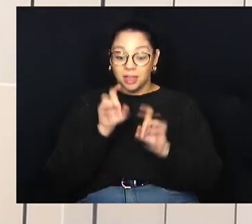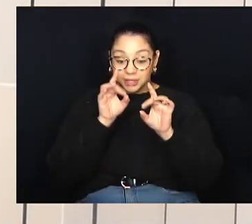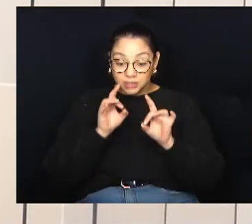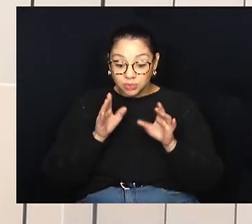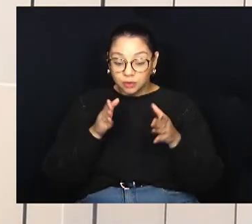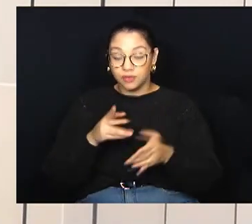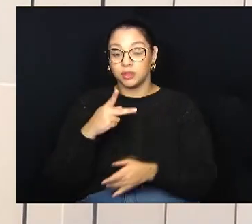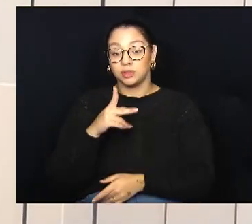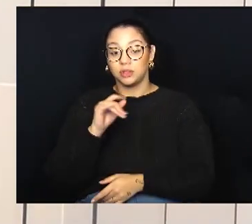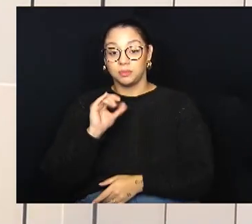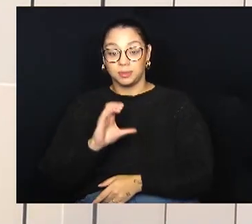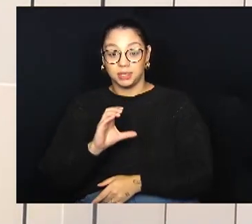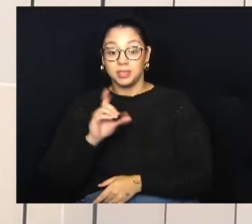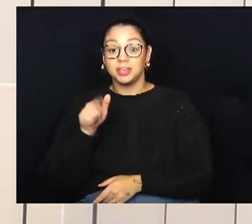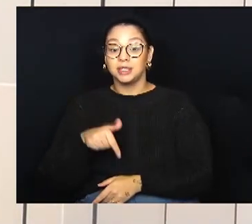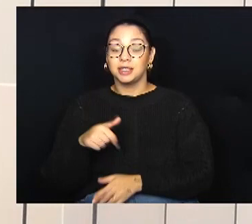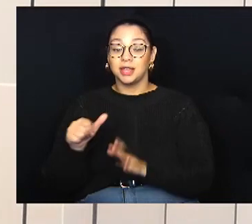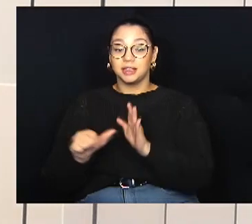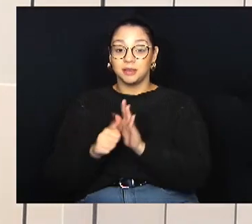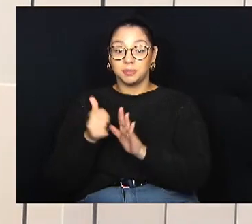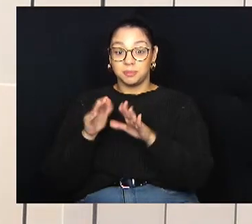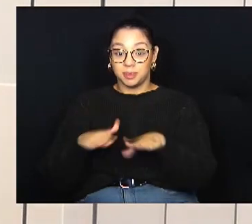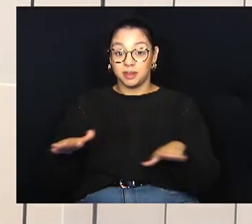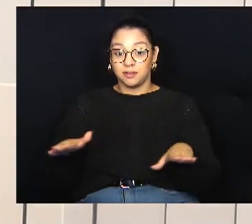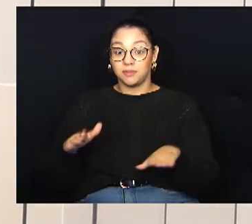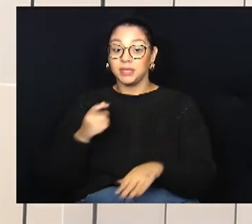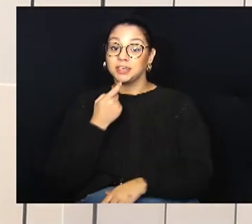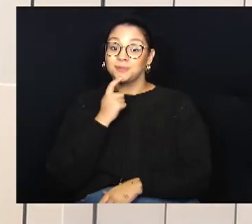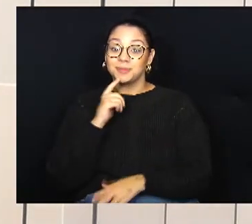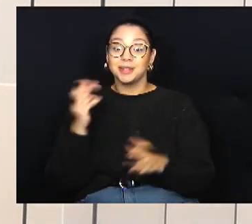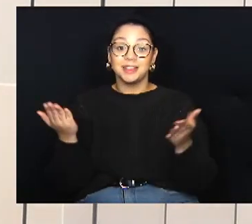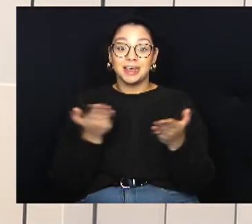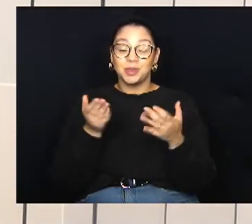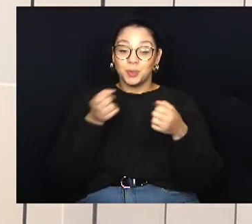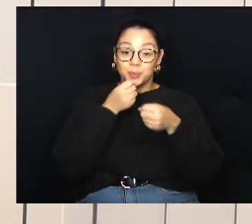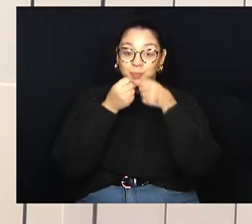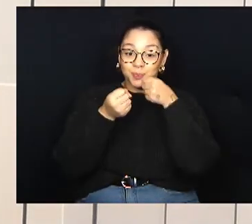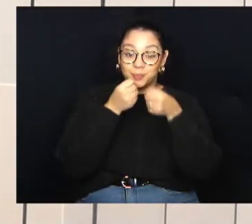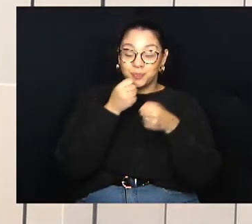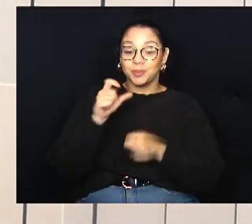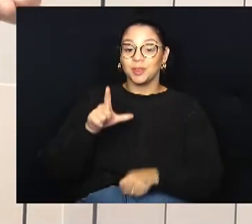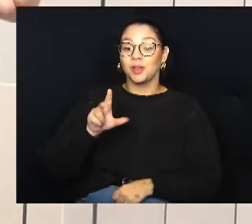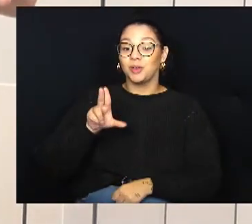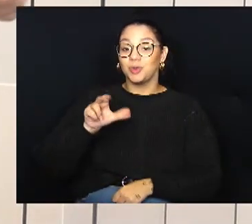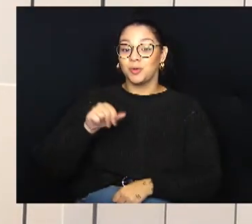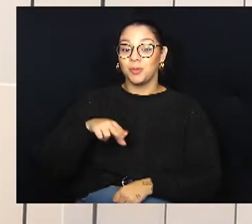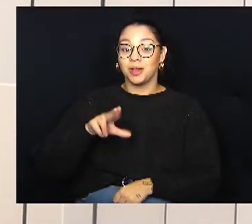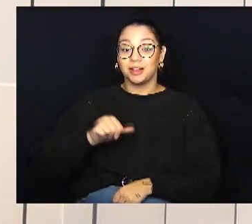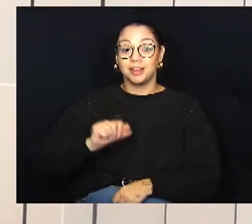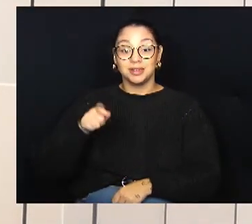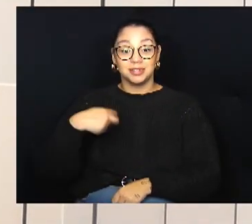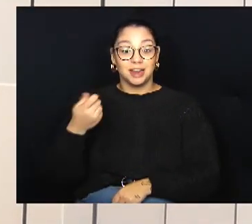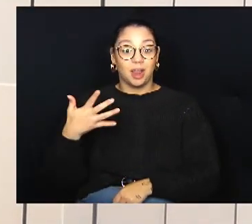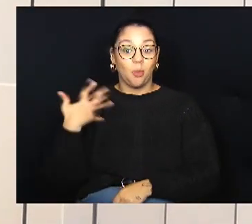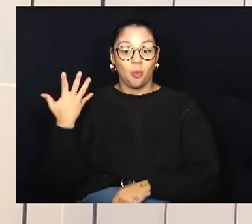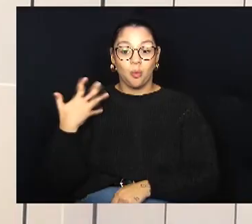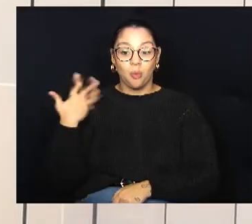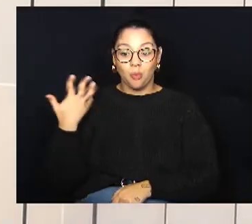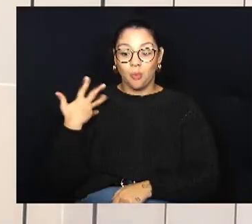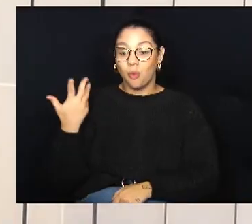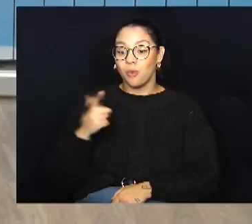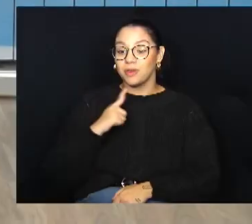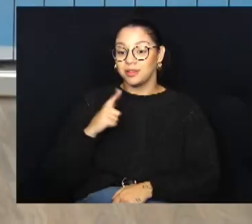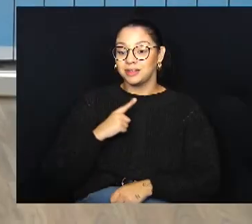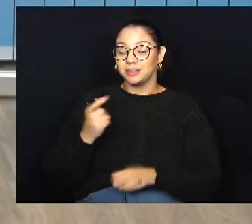da Primeira Infância Campineira. E a nossa repórter, a Luana Galiza, está na prefeitura e tem as